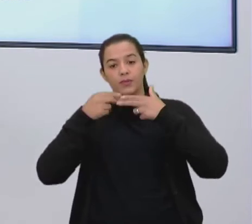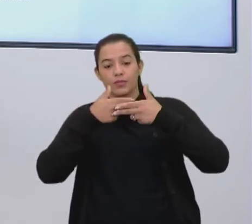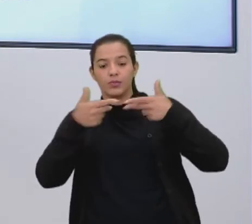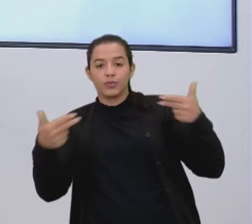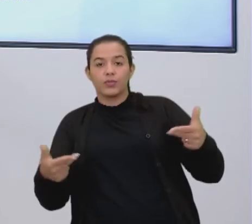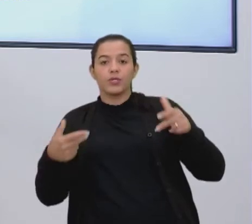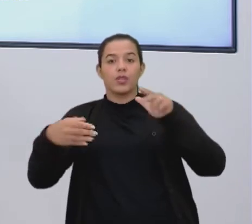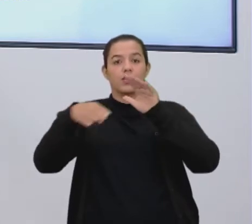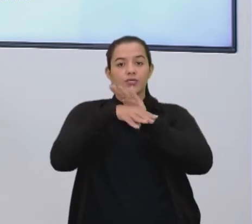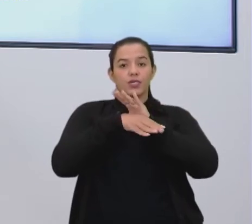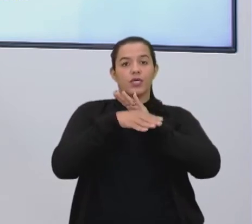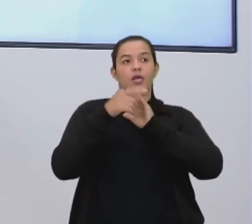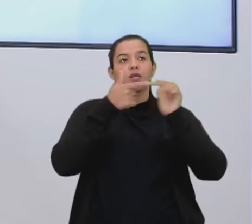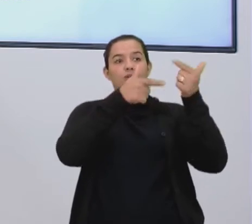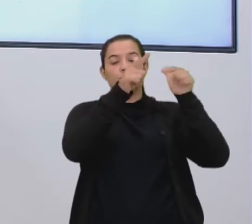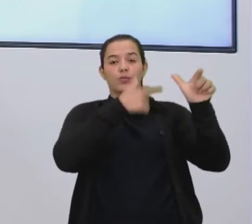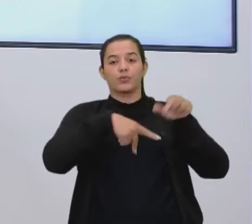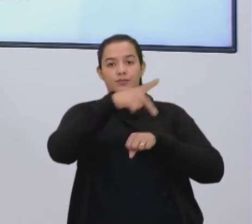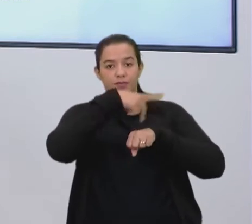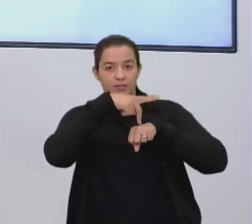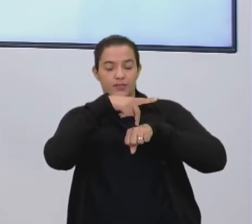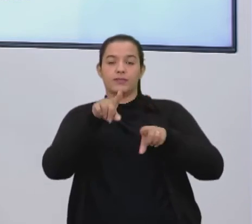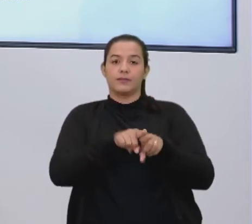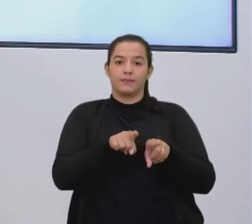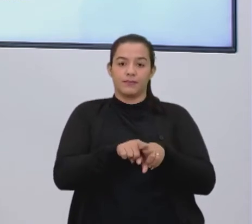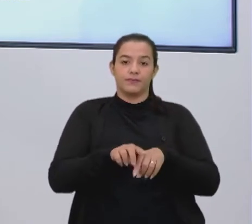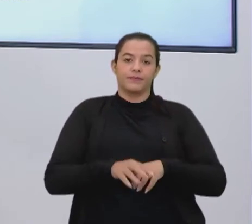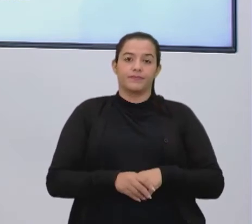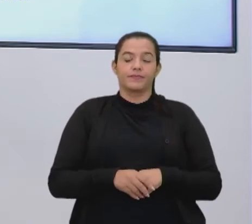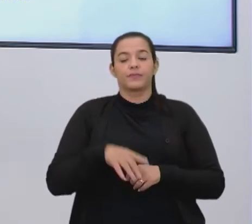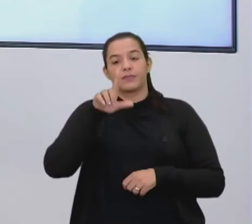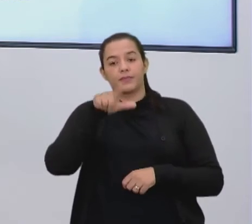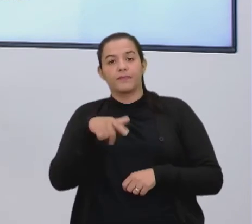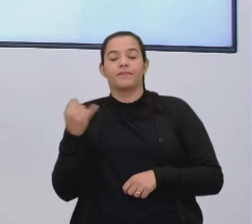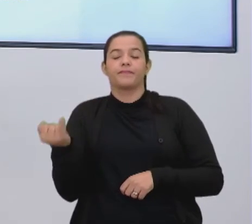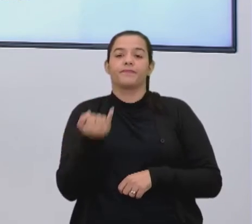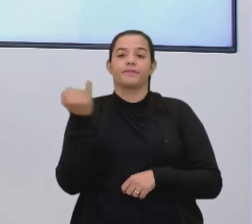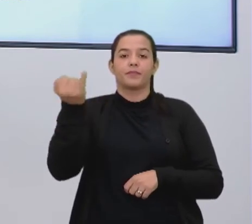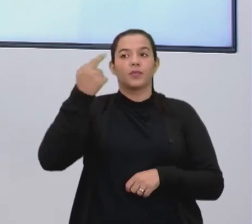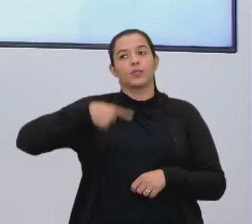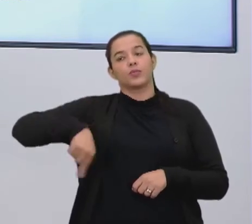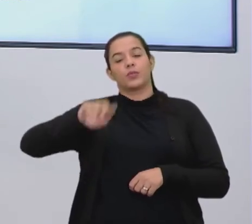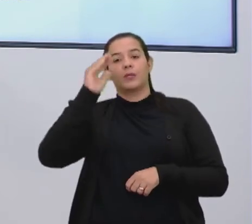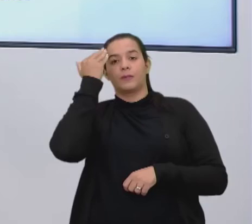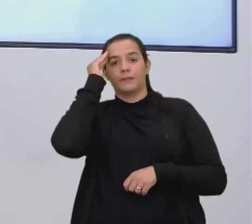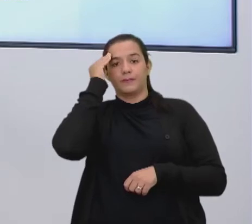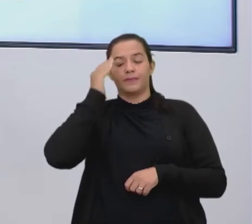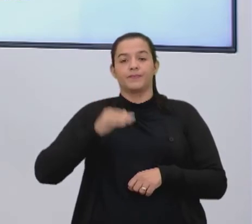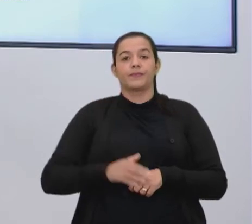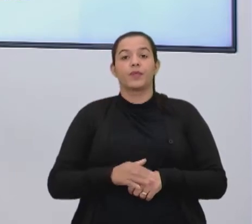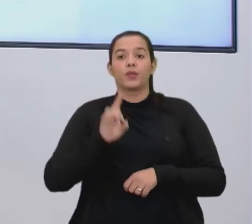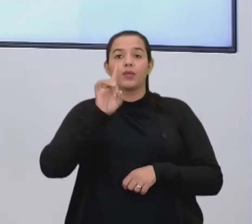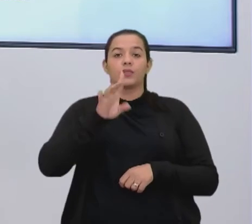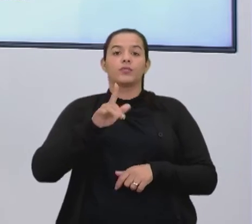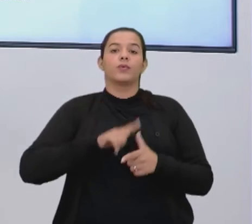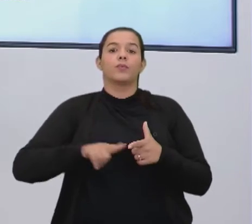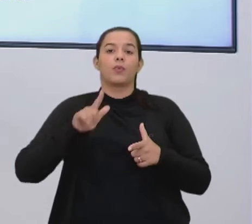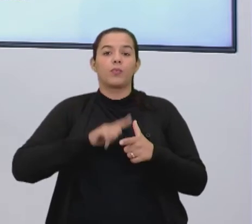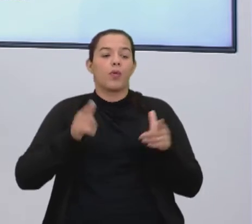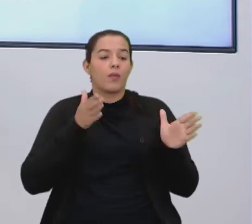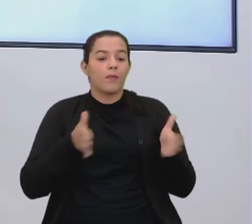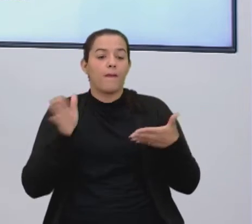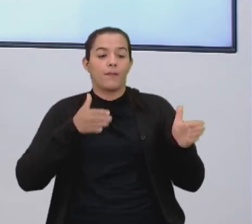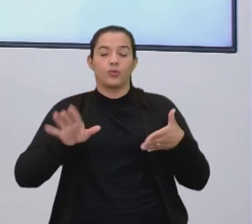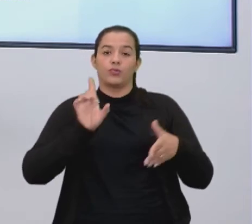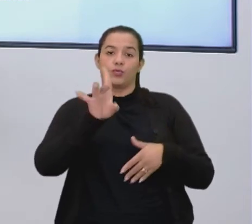coisas chegarem a outros países, né? Porque é isso que é importante a gente também entender. O problema não é só a